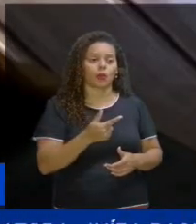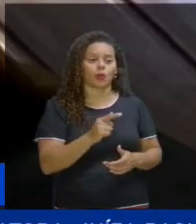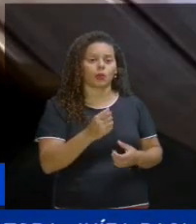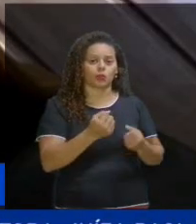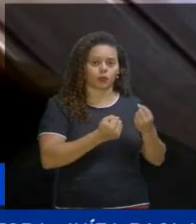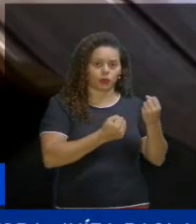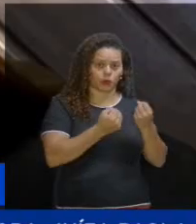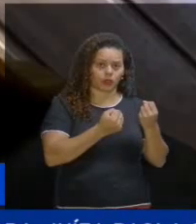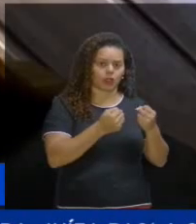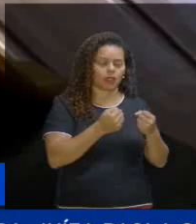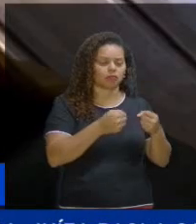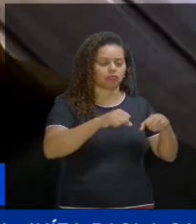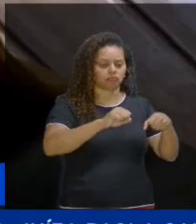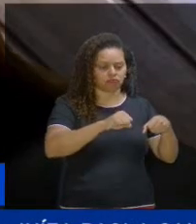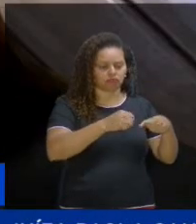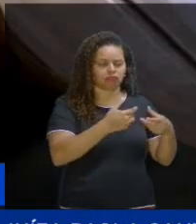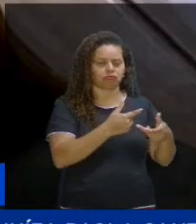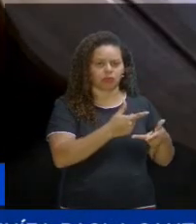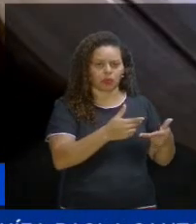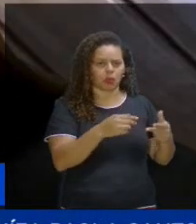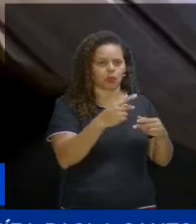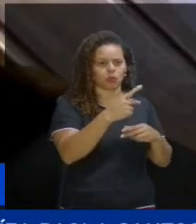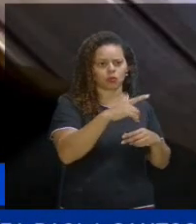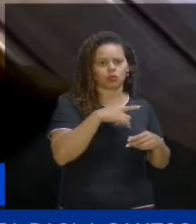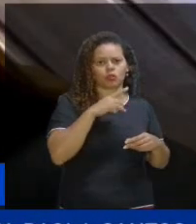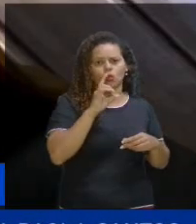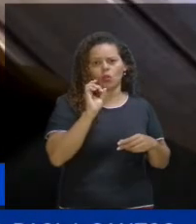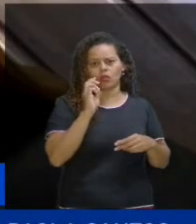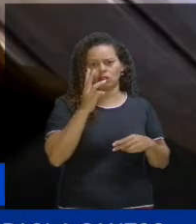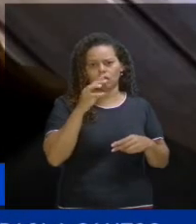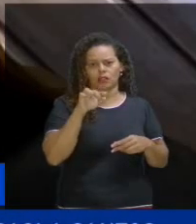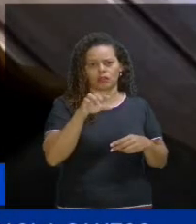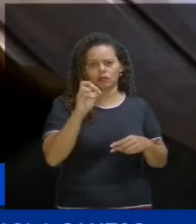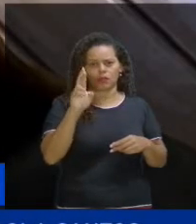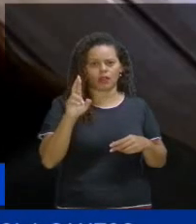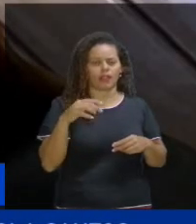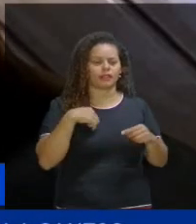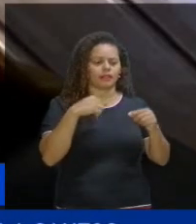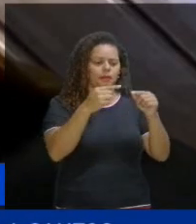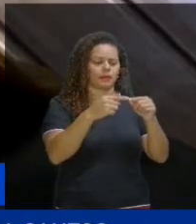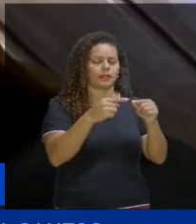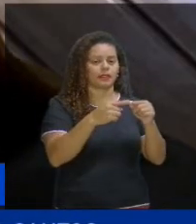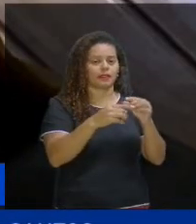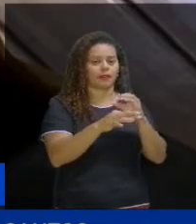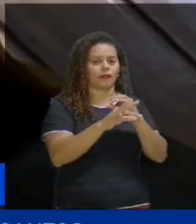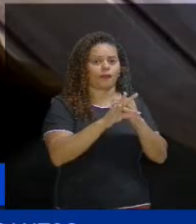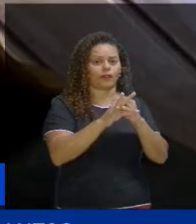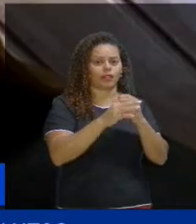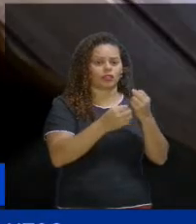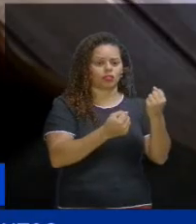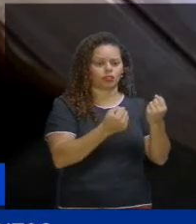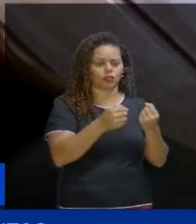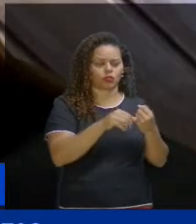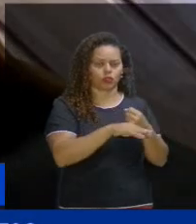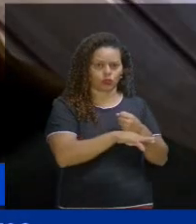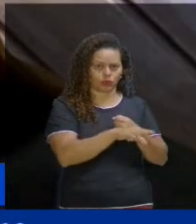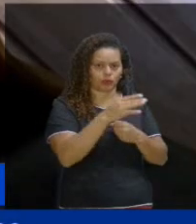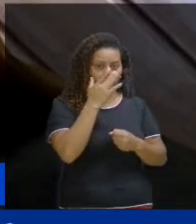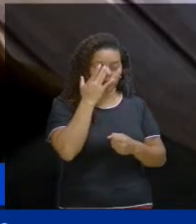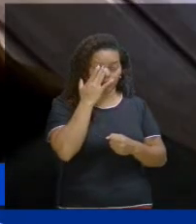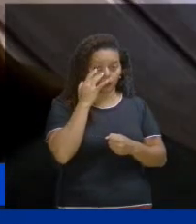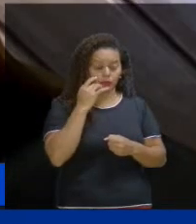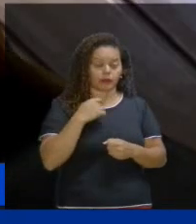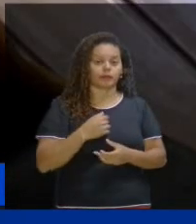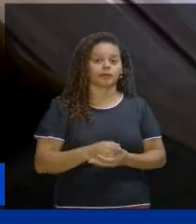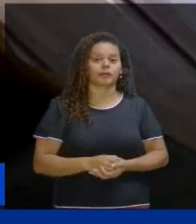ser considerado apenas a locação do veículo Fiat Strada, no valor de R$ 3.000. Acerca da multa imposta em sede de embargo de